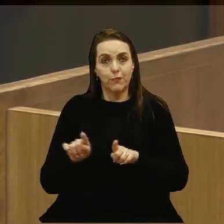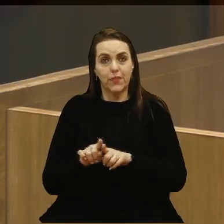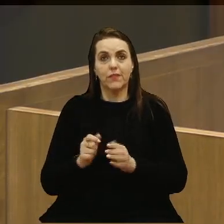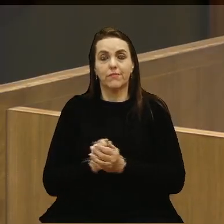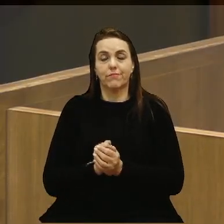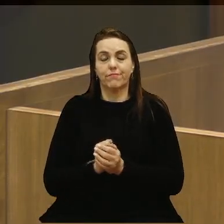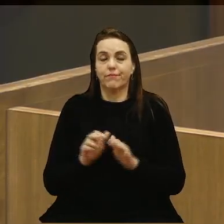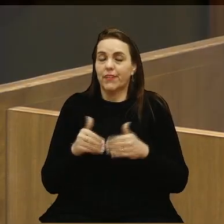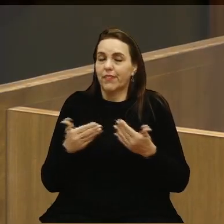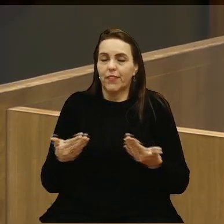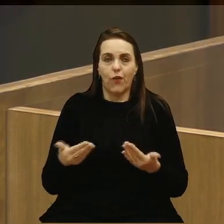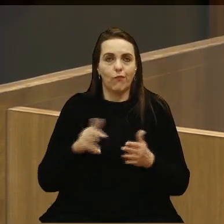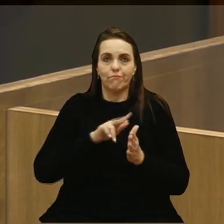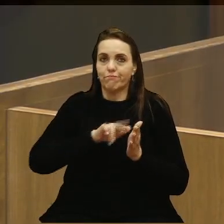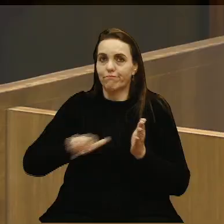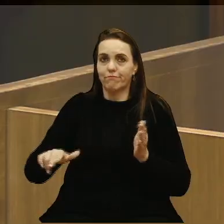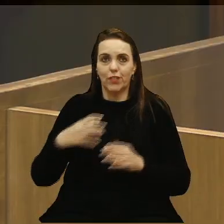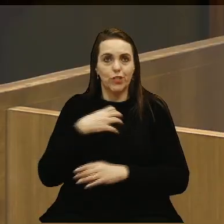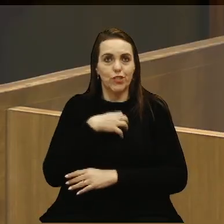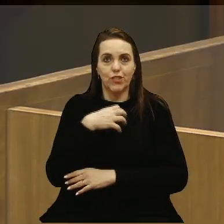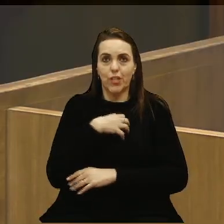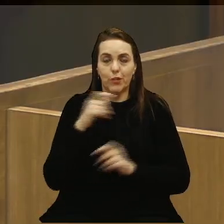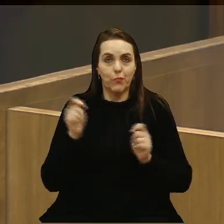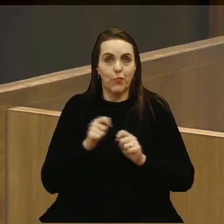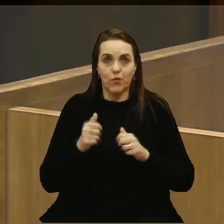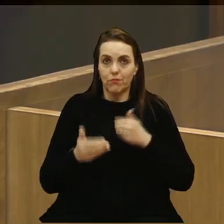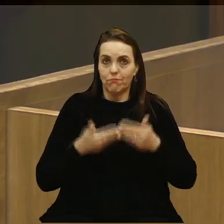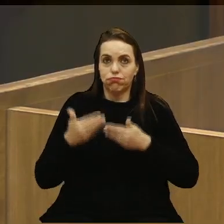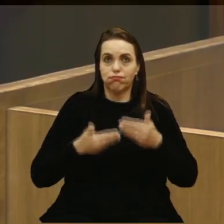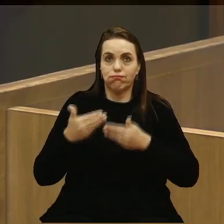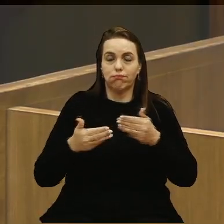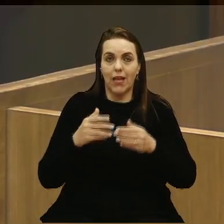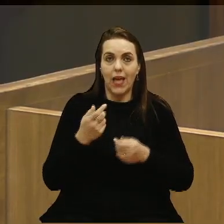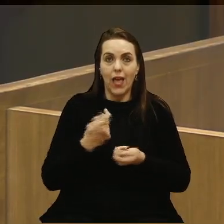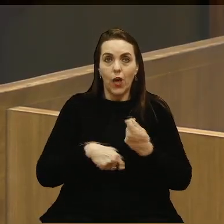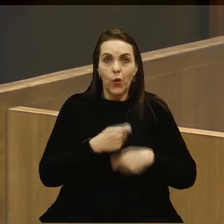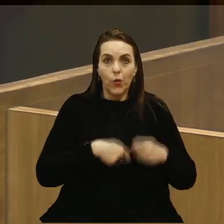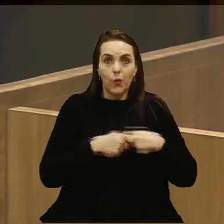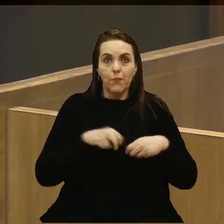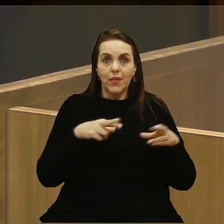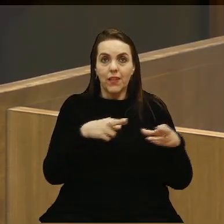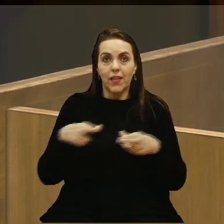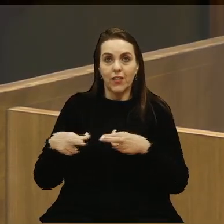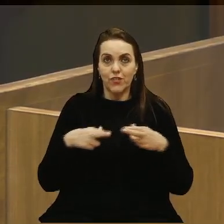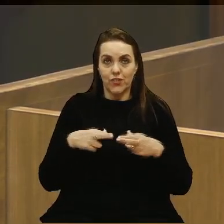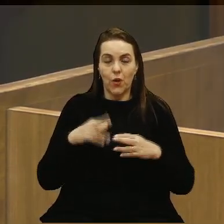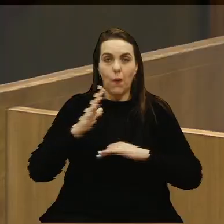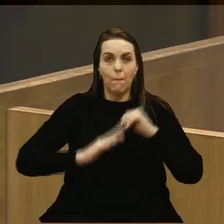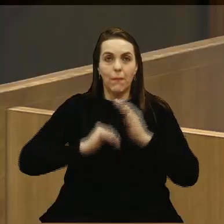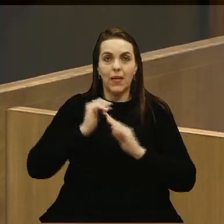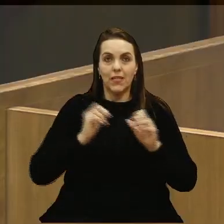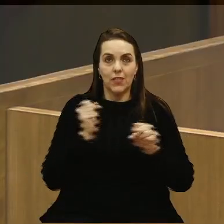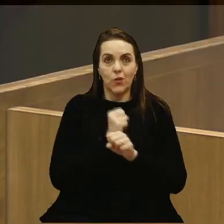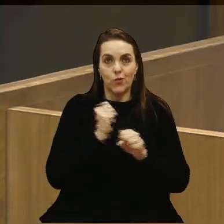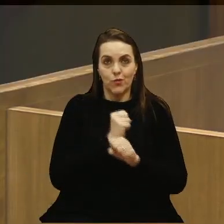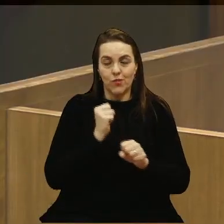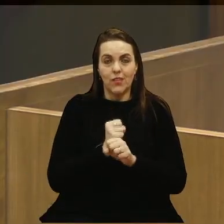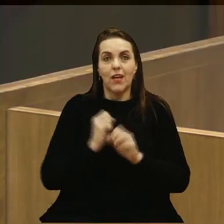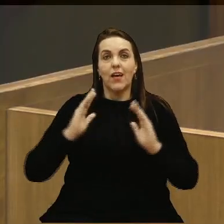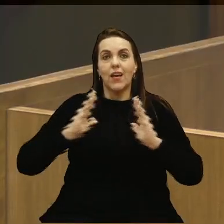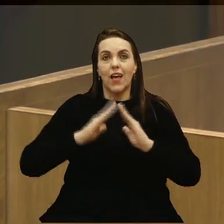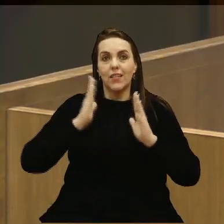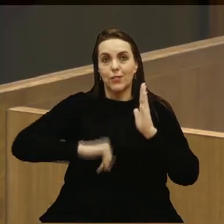enfim, várias fórmulas para você gerar a economia daquela região. Porque é material de construção, é a casa de